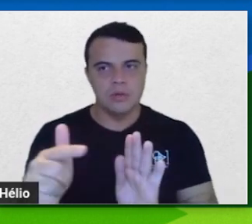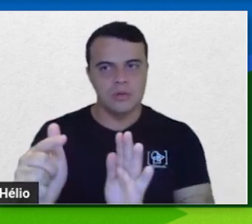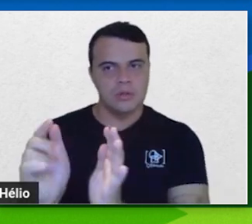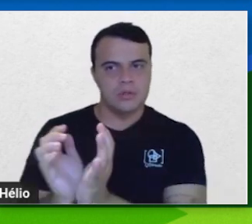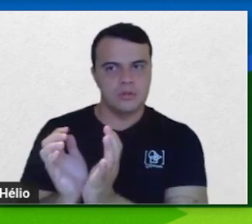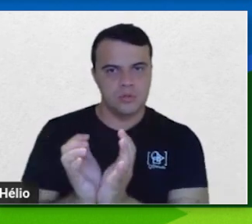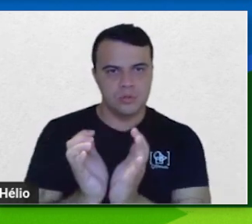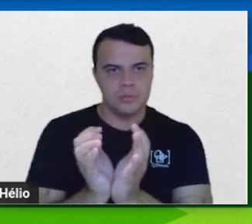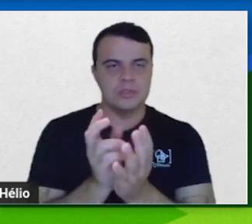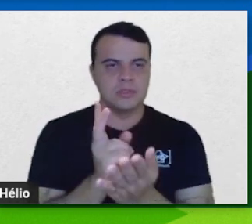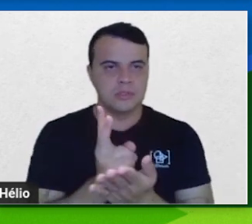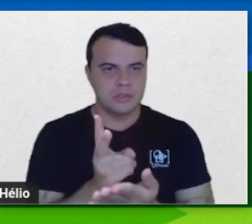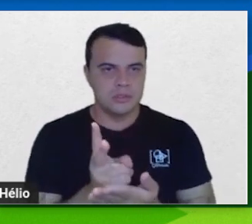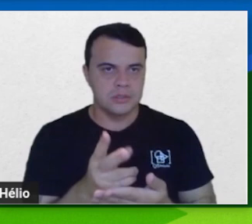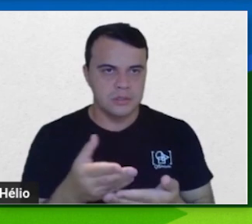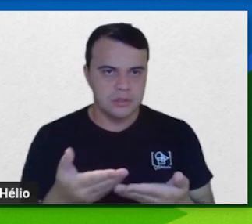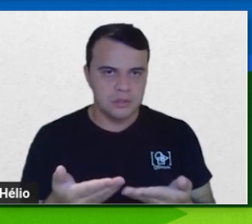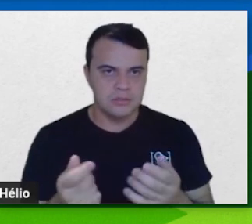de forma